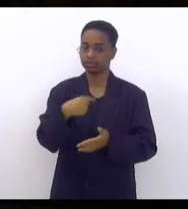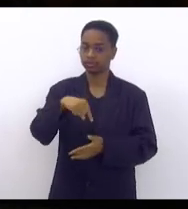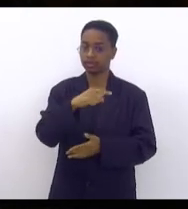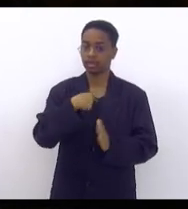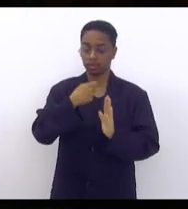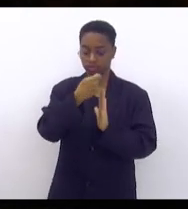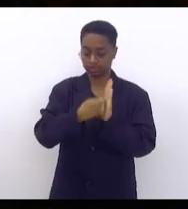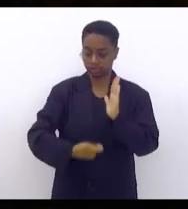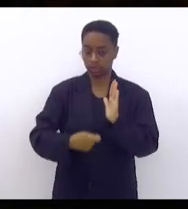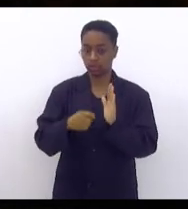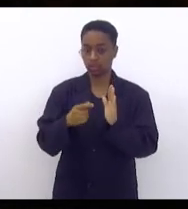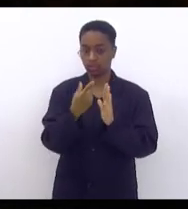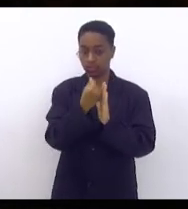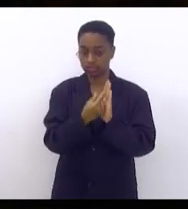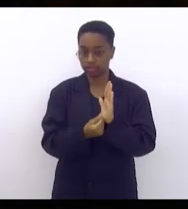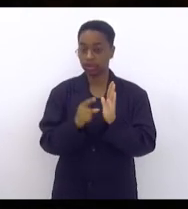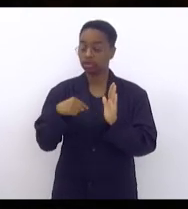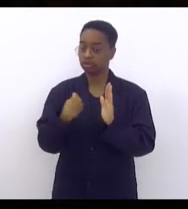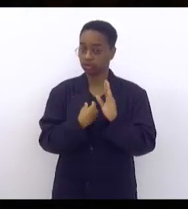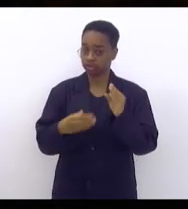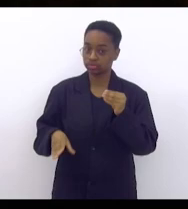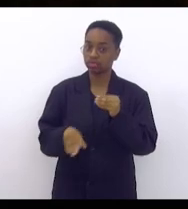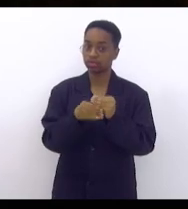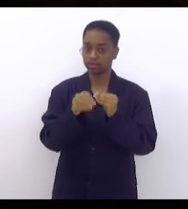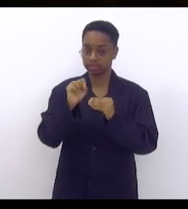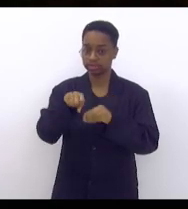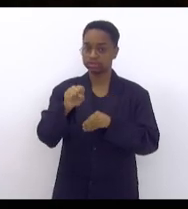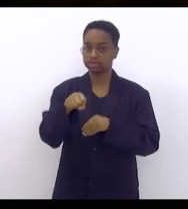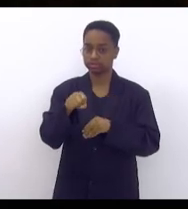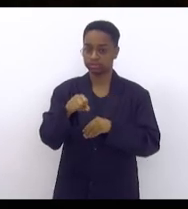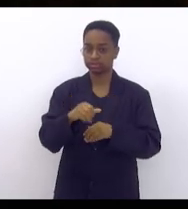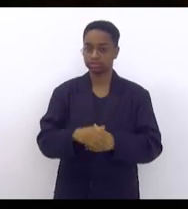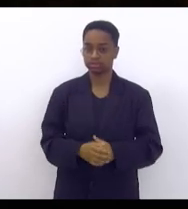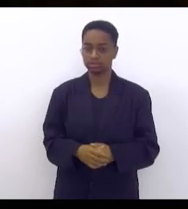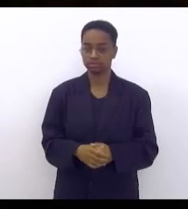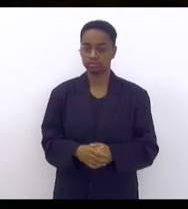orçamento, que nós, junto com o Érico, vamos incluir isso no orçamento.